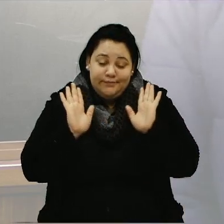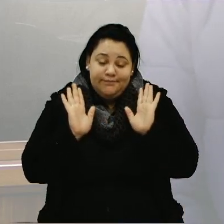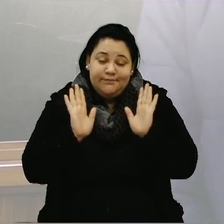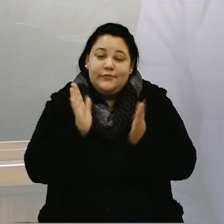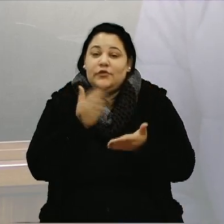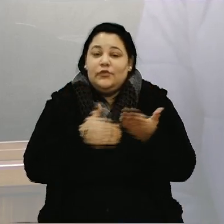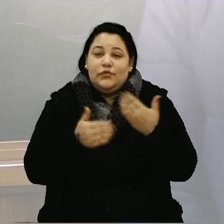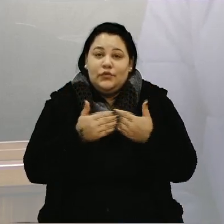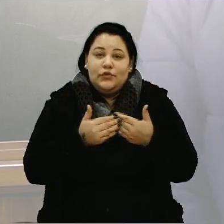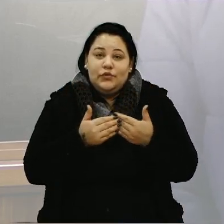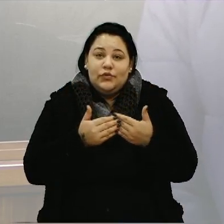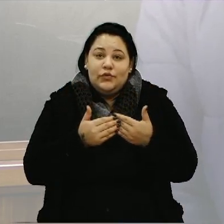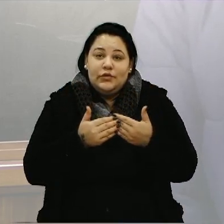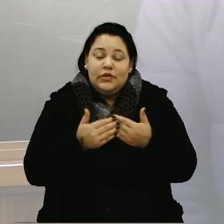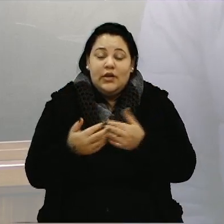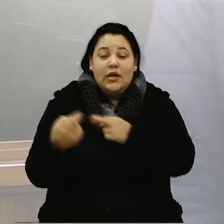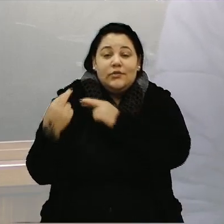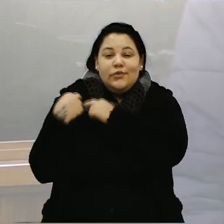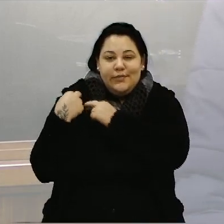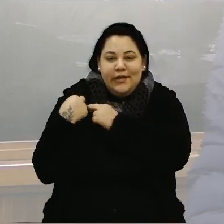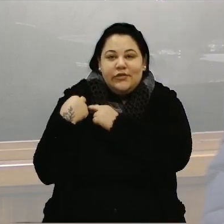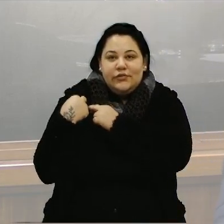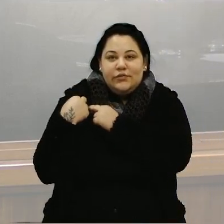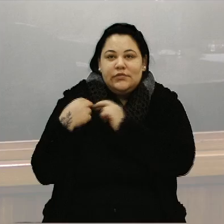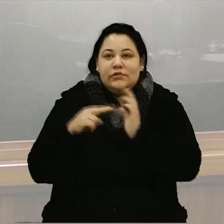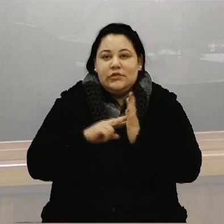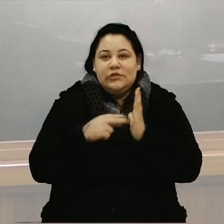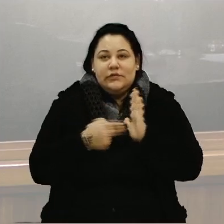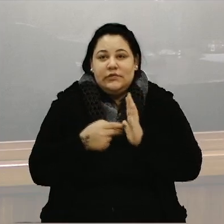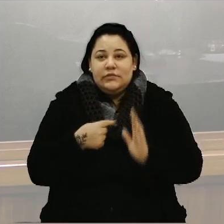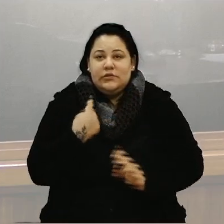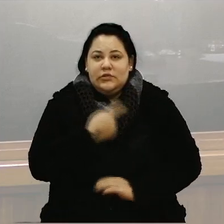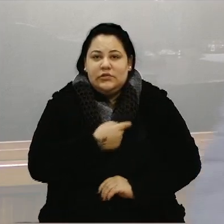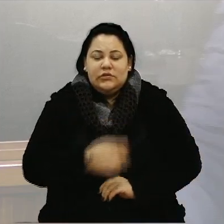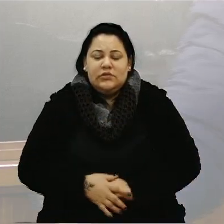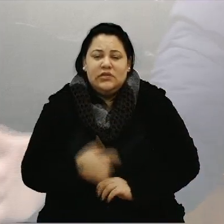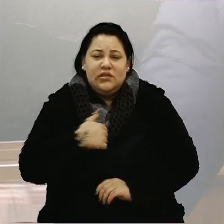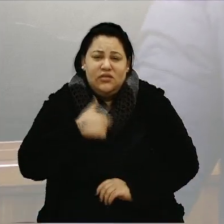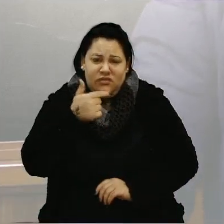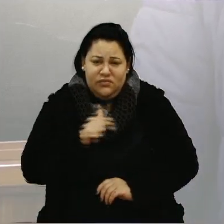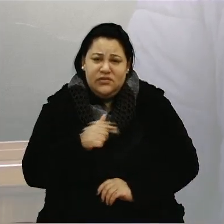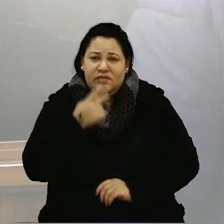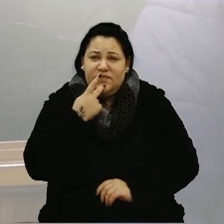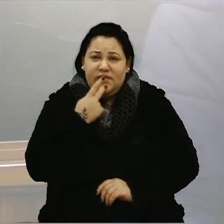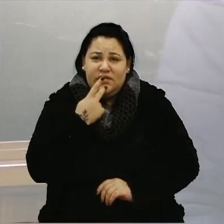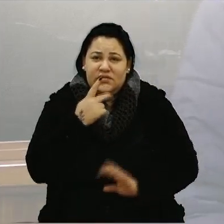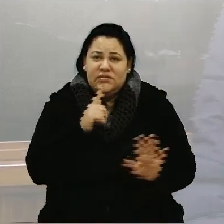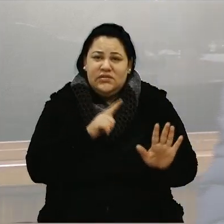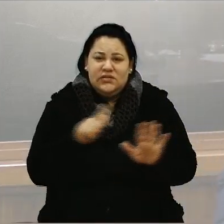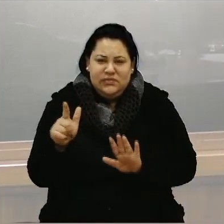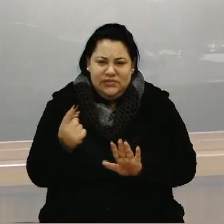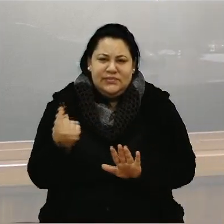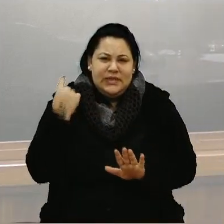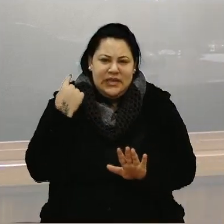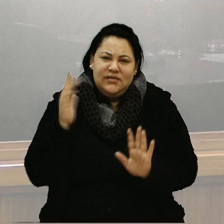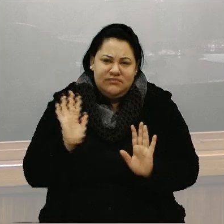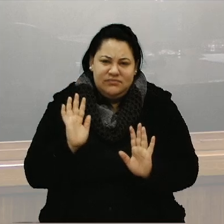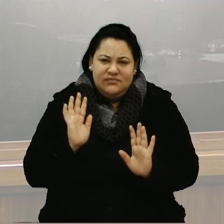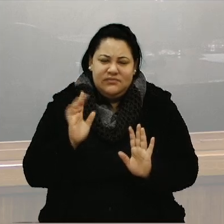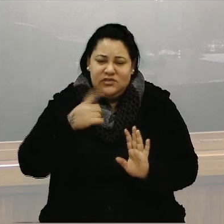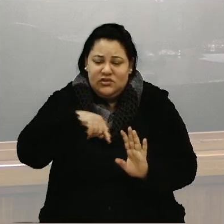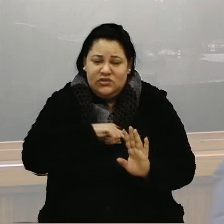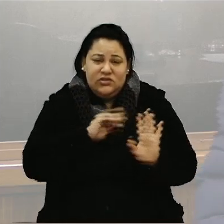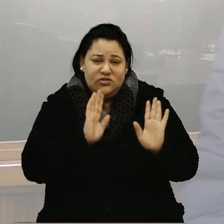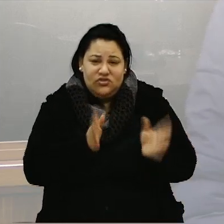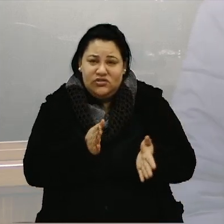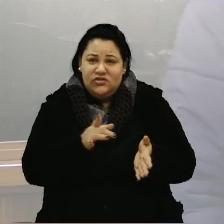toda a responsabilidade que isso significa. Eu repito o que disse na semana passada. Nós já passamos